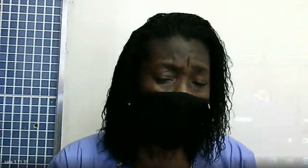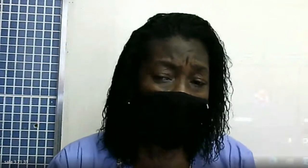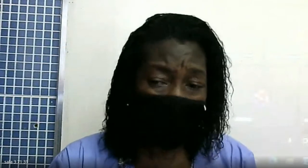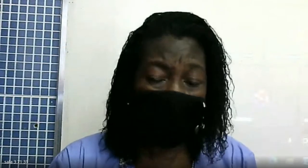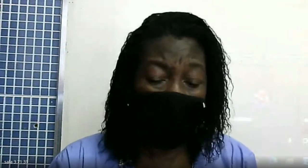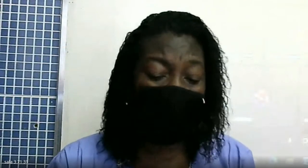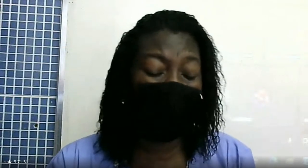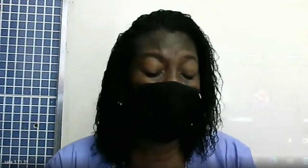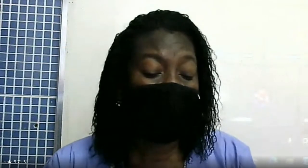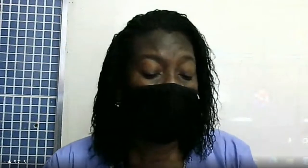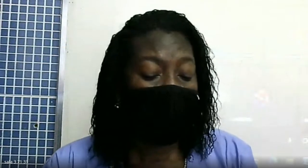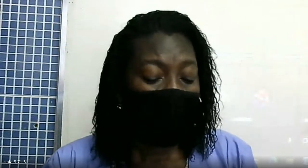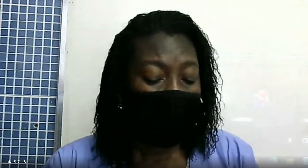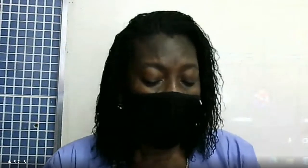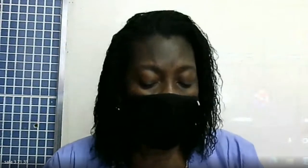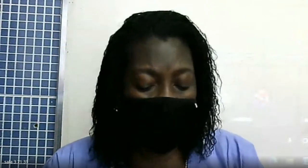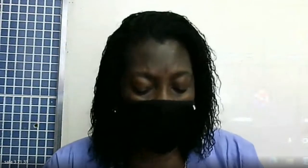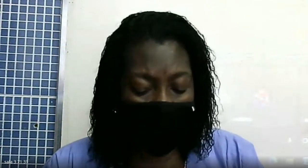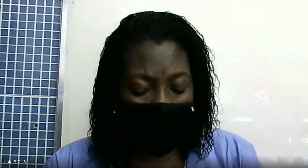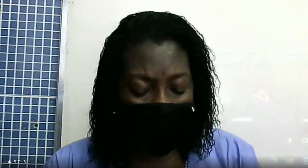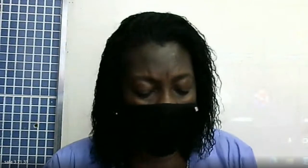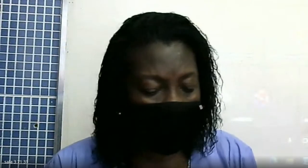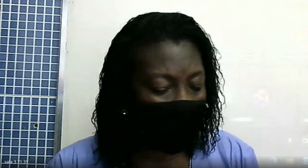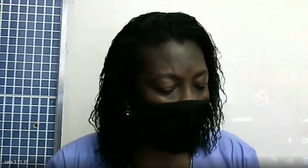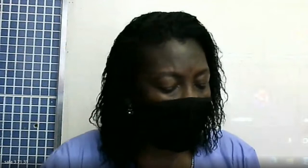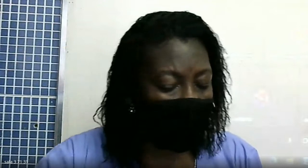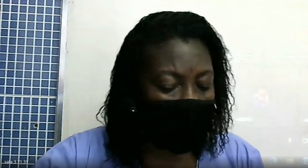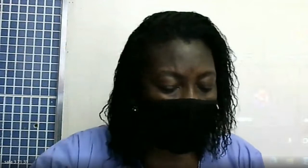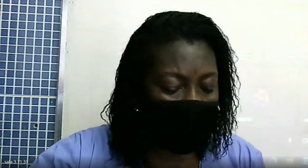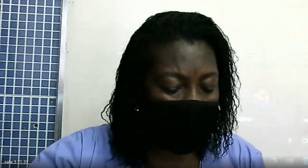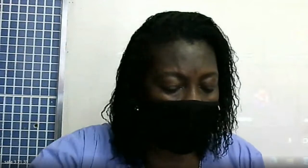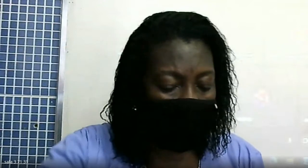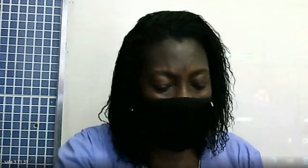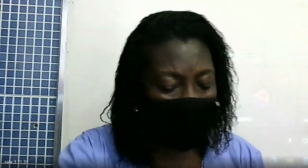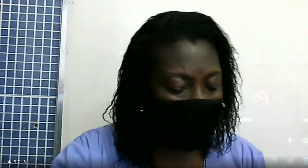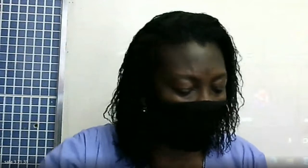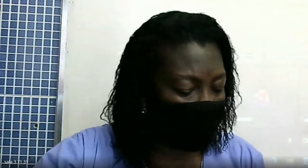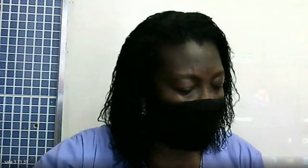à arte na rua, mas também com relação a